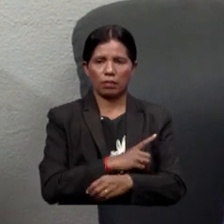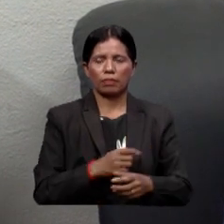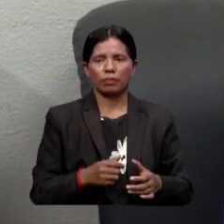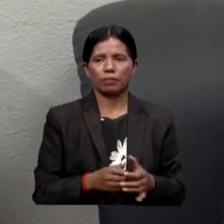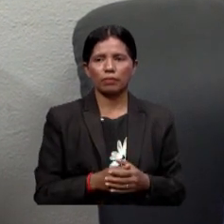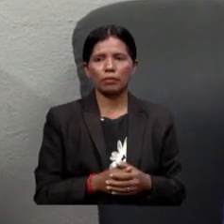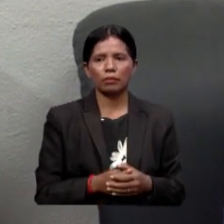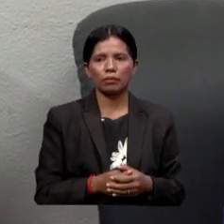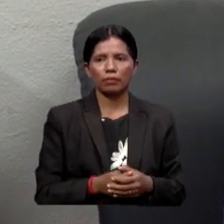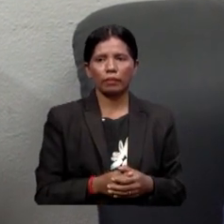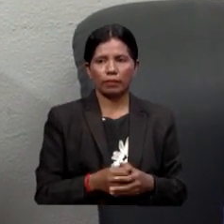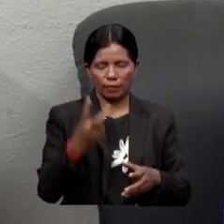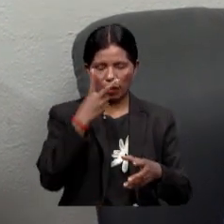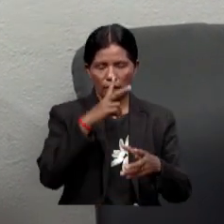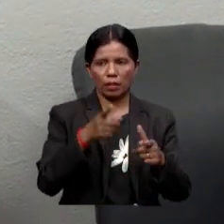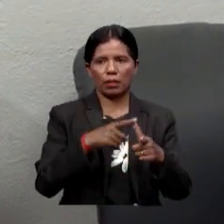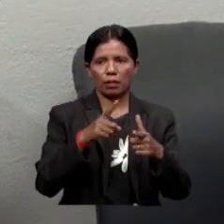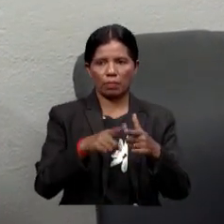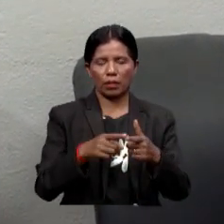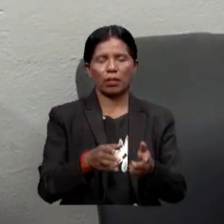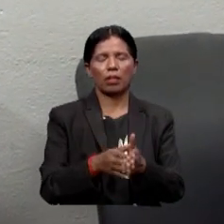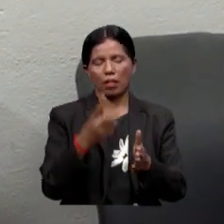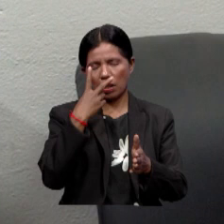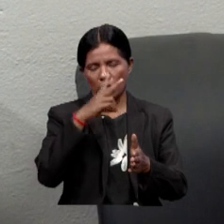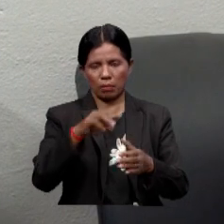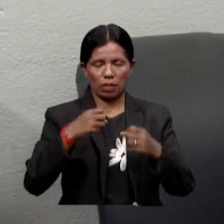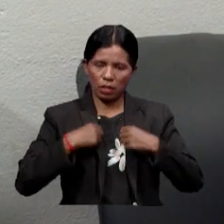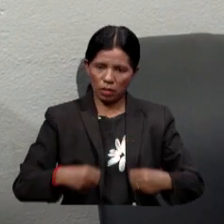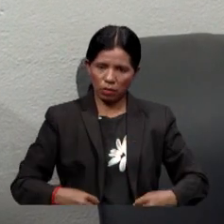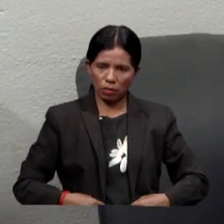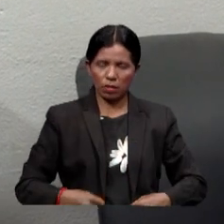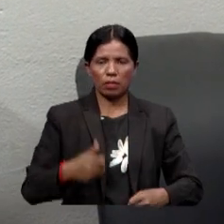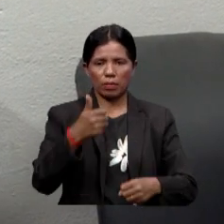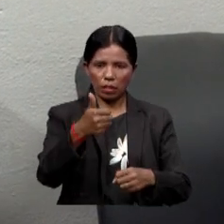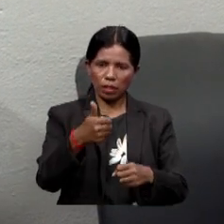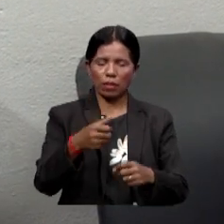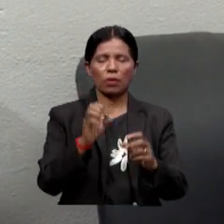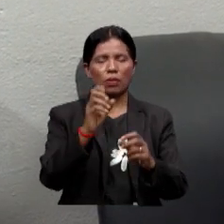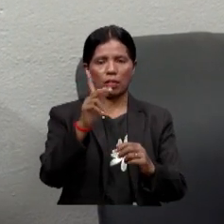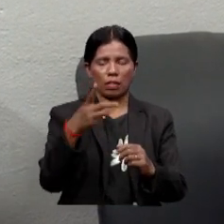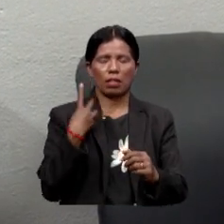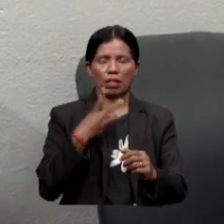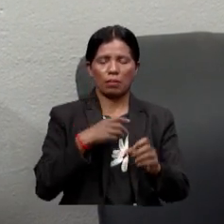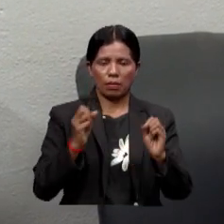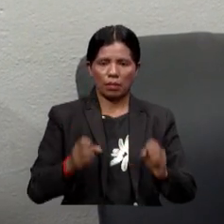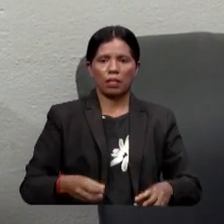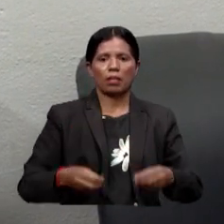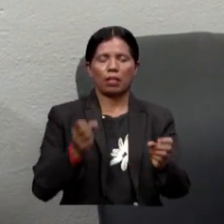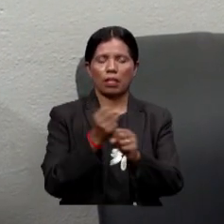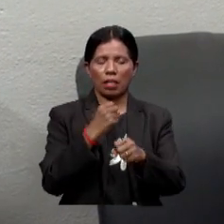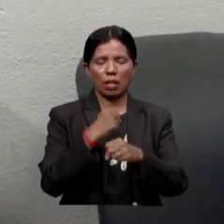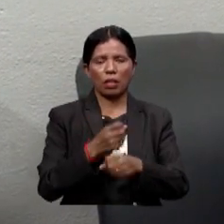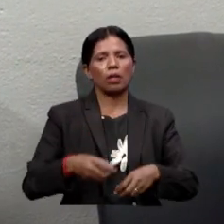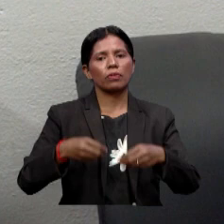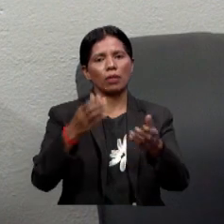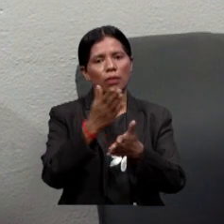a tu opera depois depende outro vai de condição geral condição geral leve que permite a operação a mim se